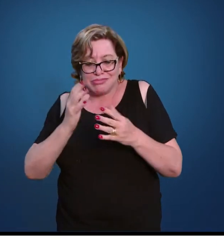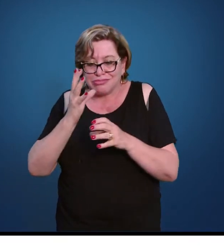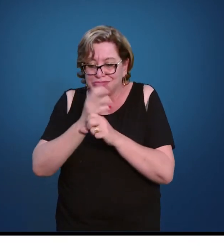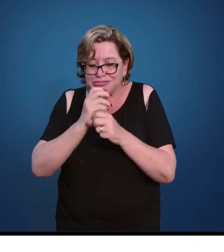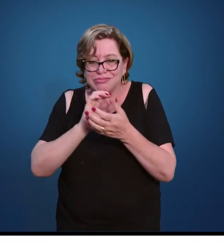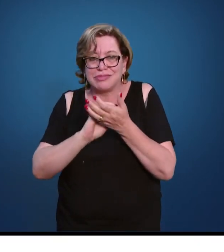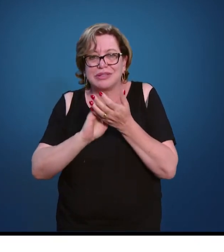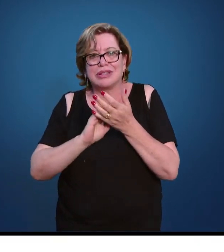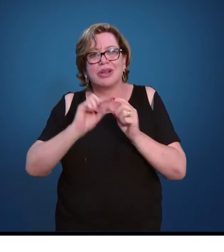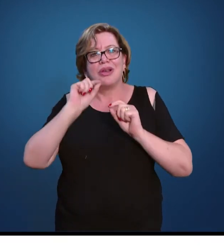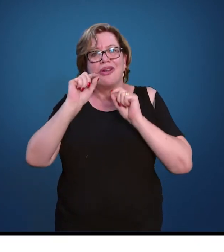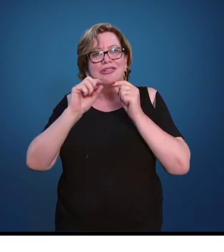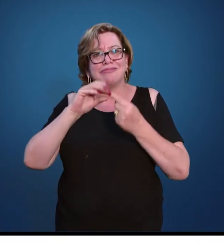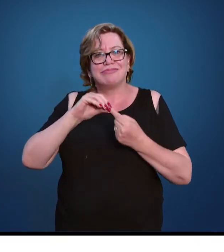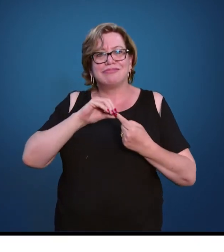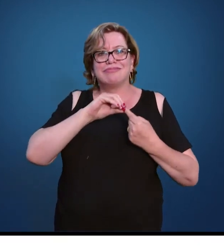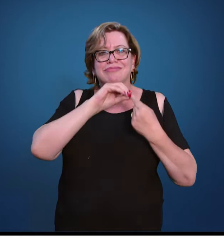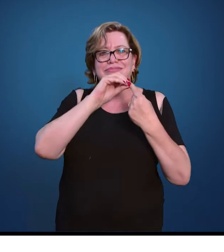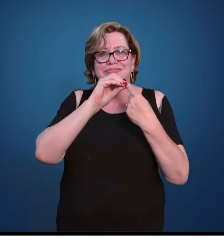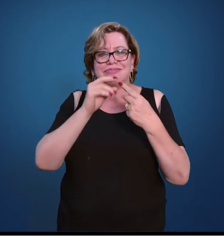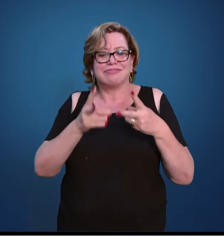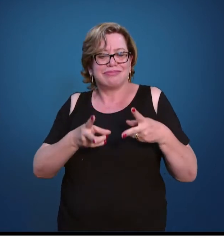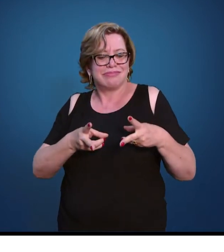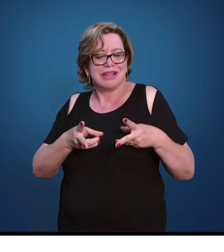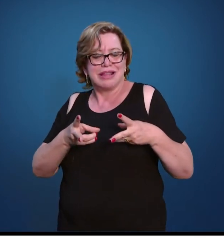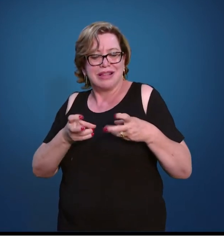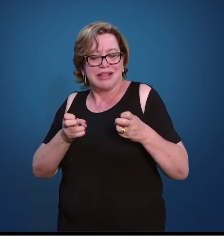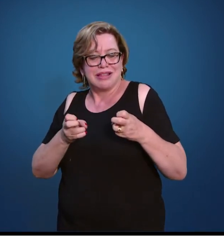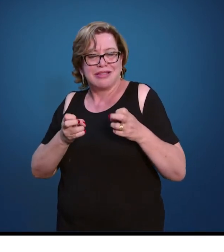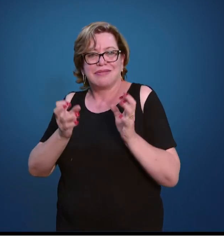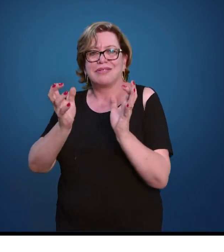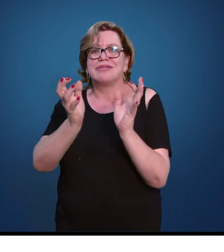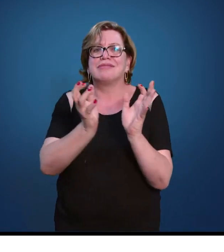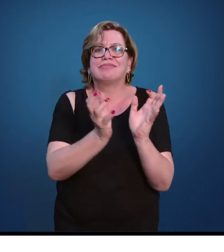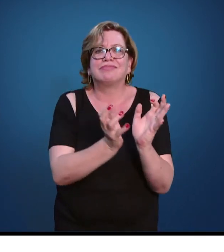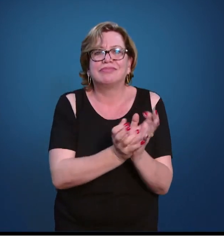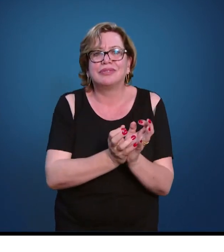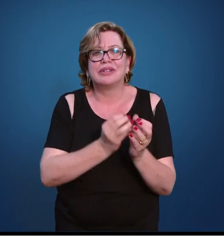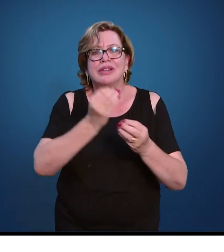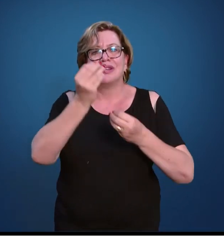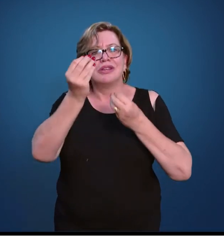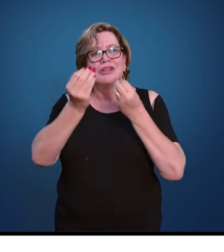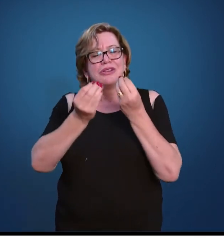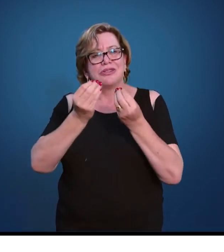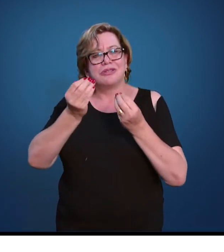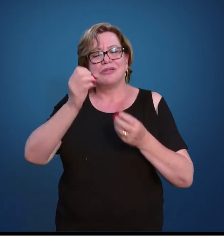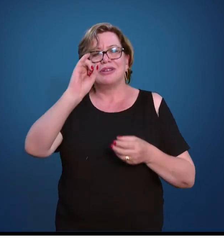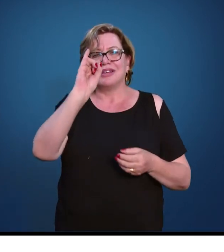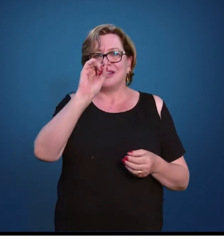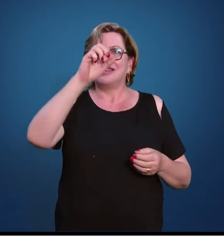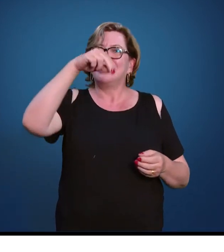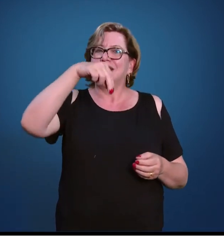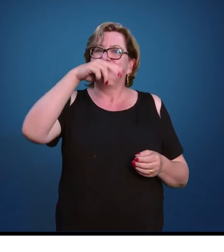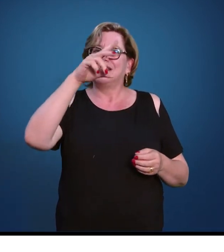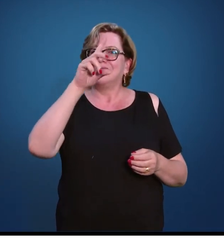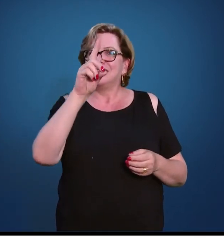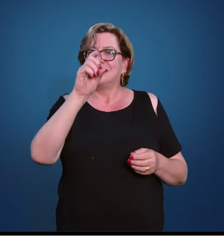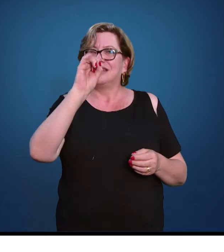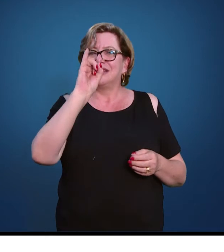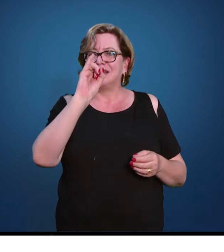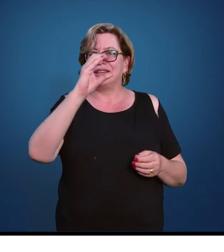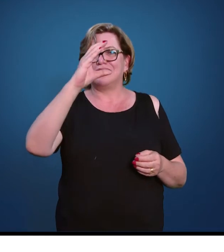que principalmente nós podemos descobrir em cada grande grupo de indicadores, não